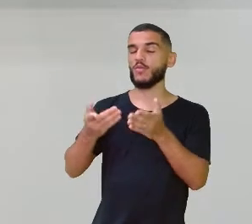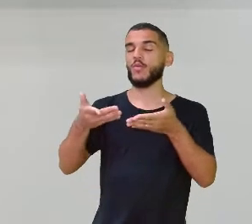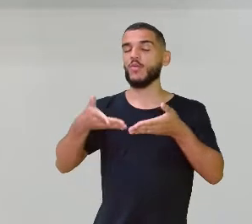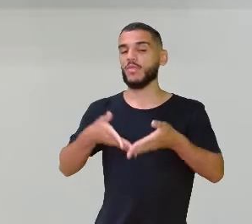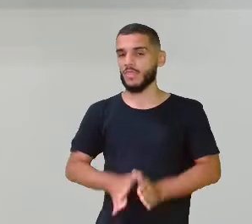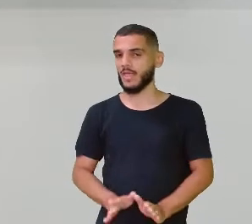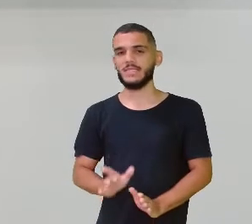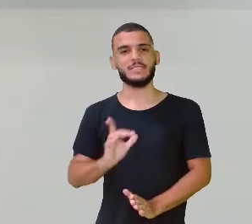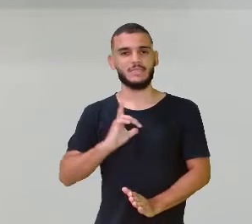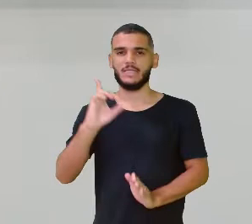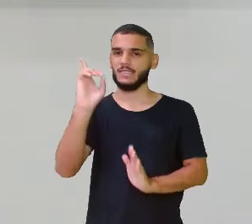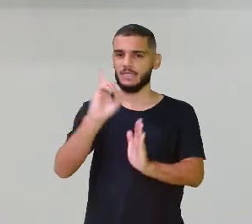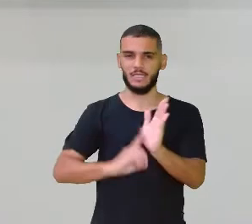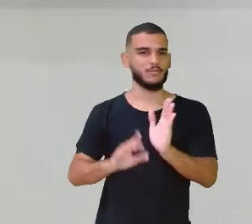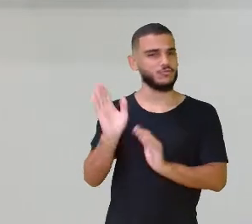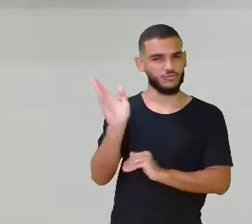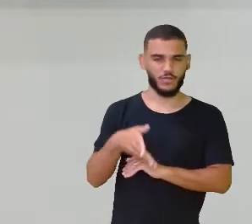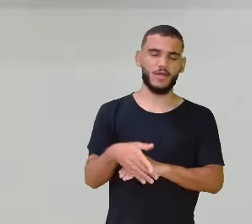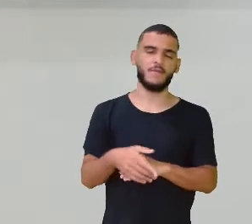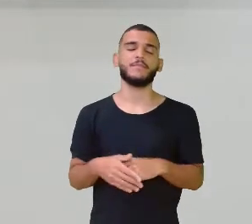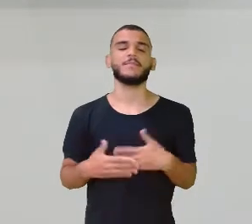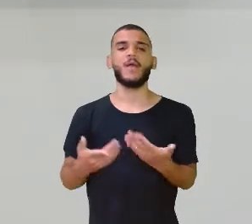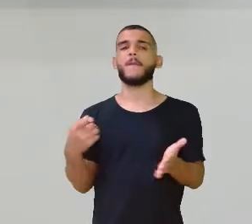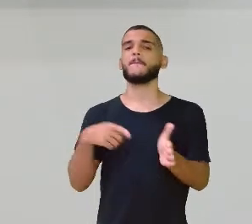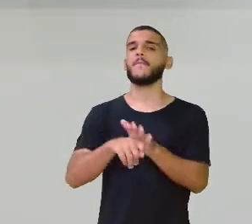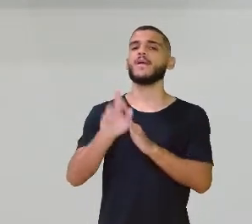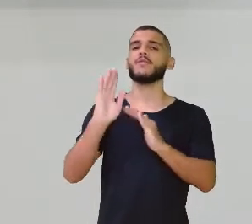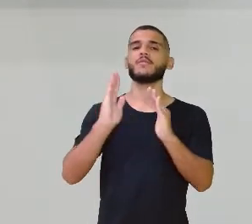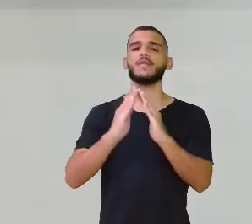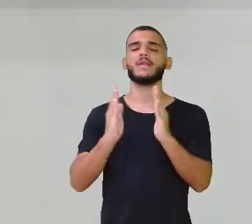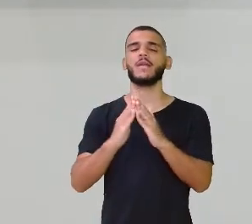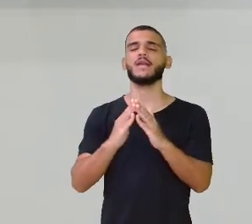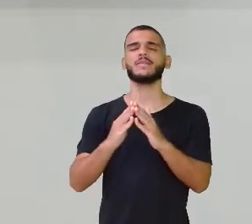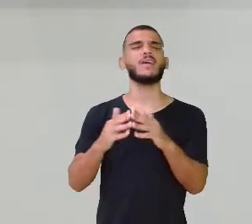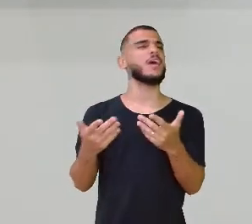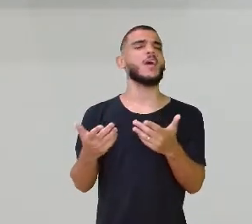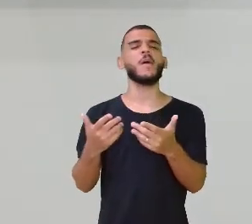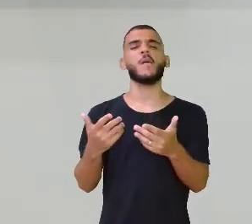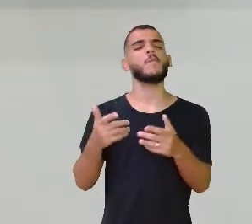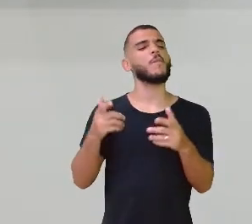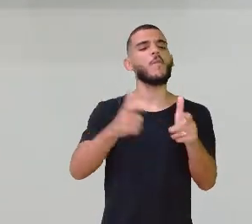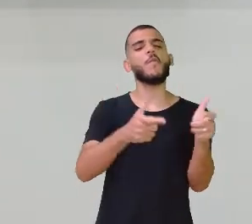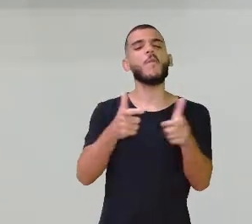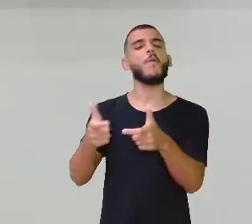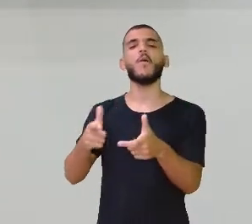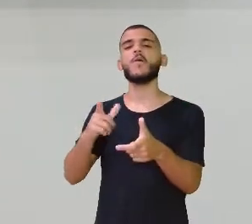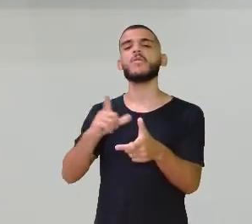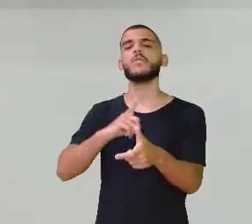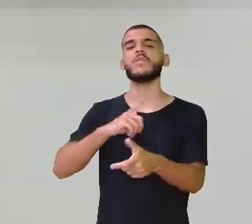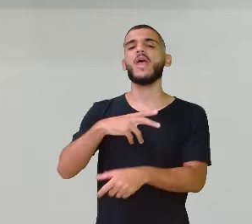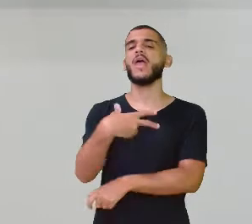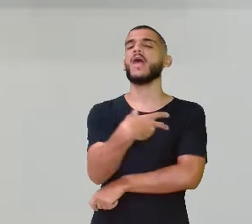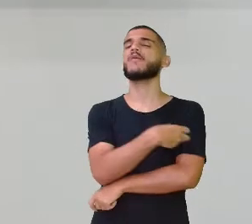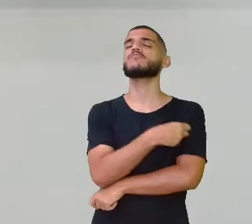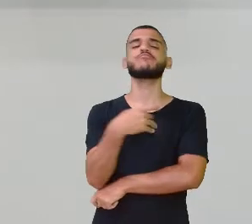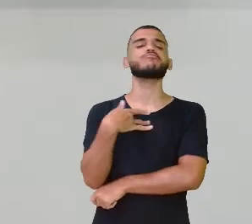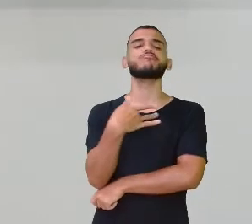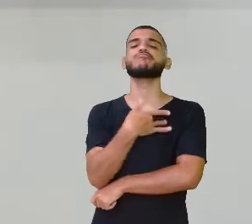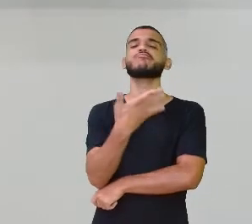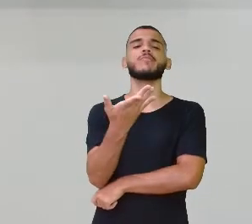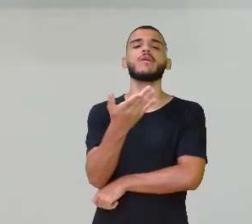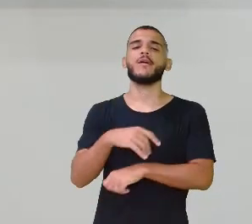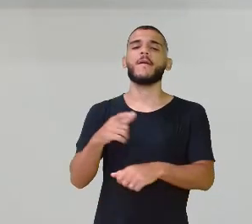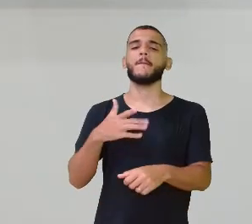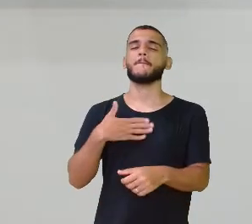tá certo? Pergunta aí na sua casa, onde é que está a minha caderneta de saúde, onde é que está